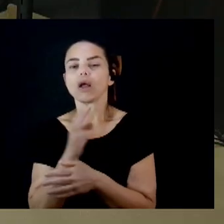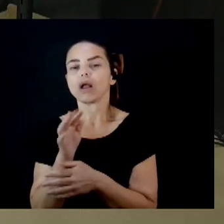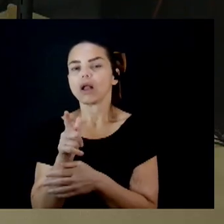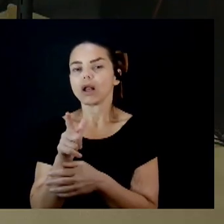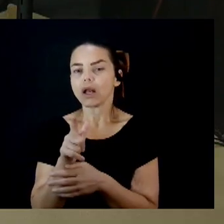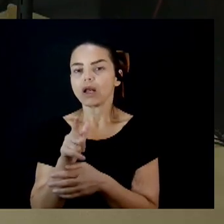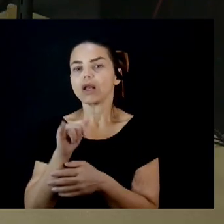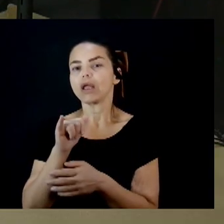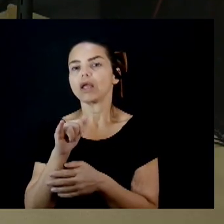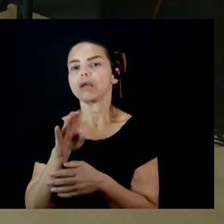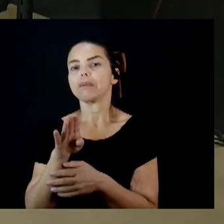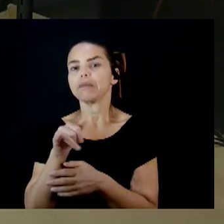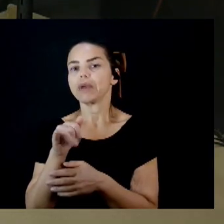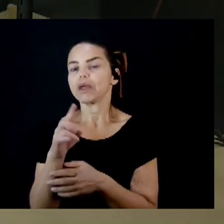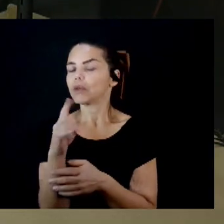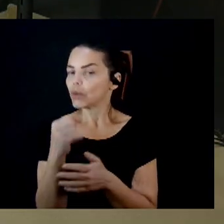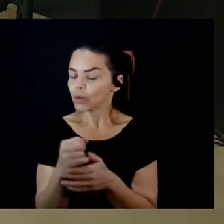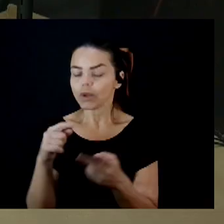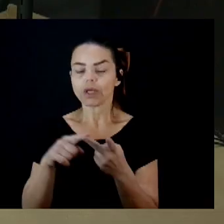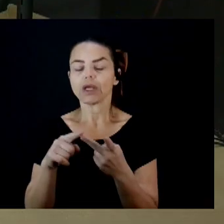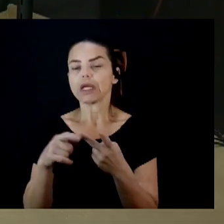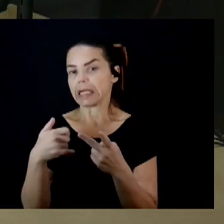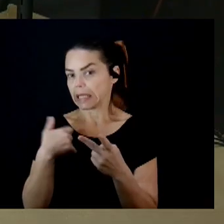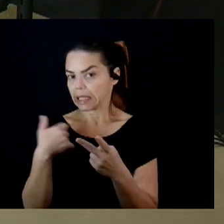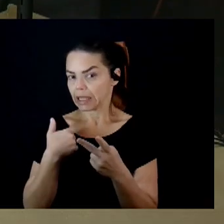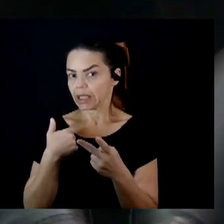idade? Posso começar?